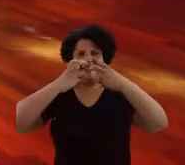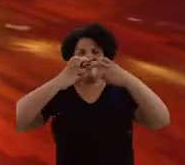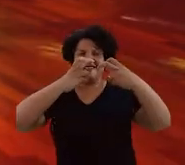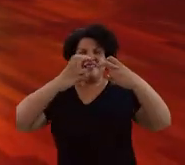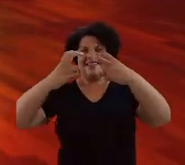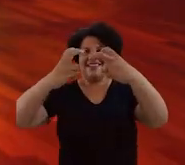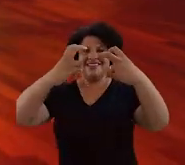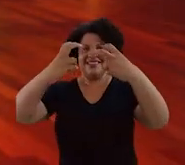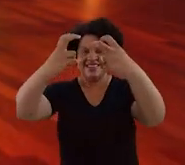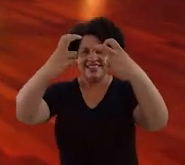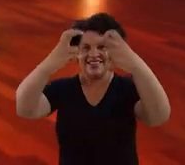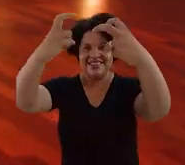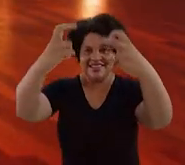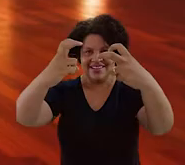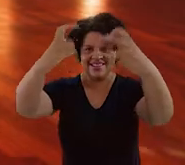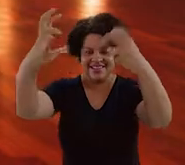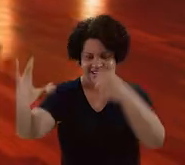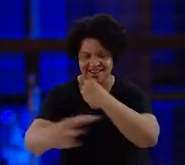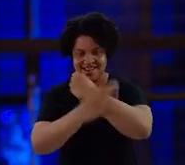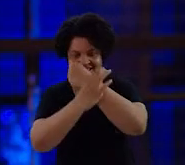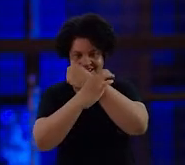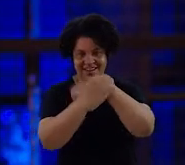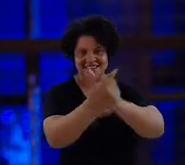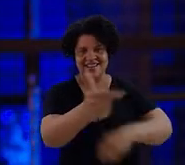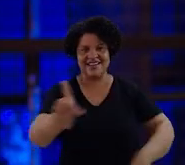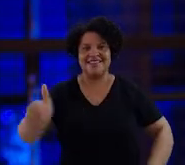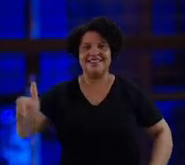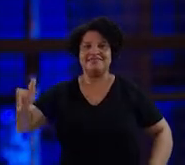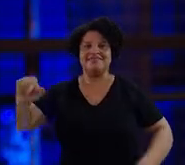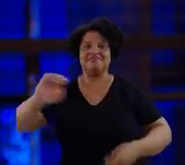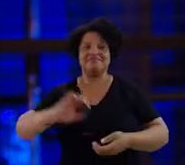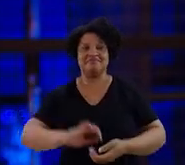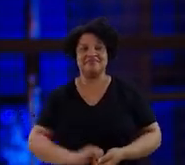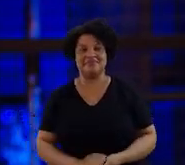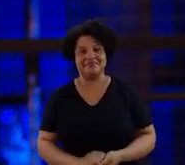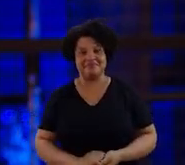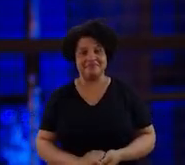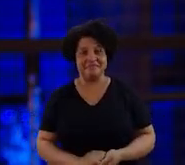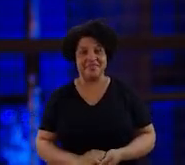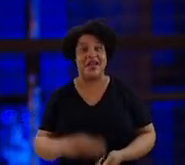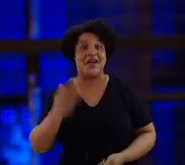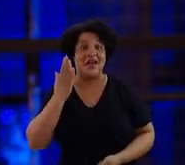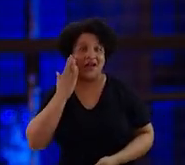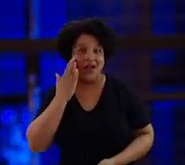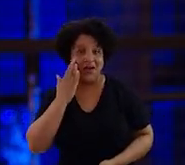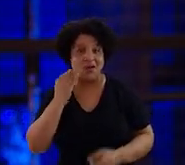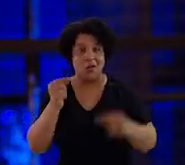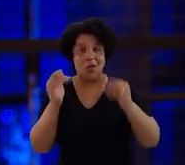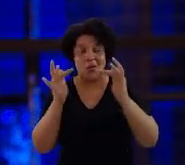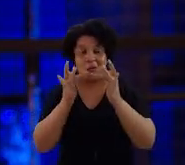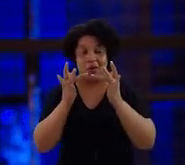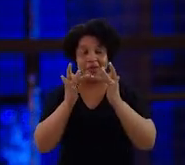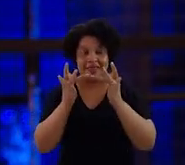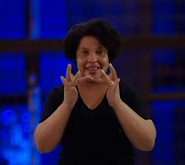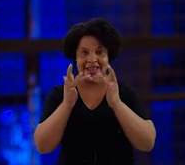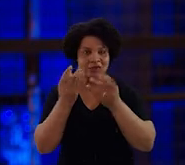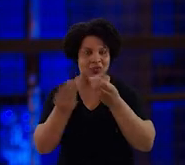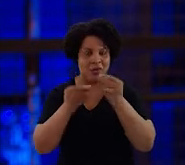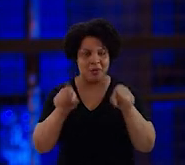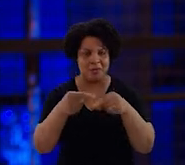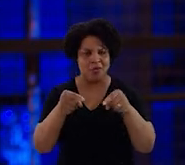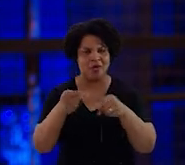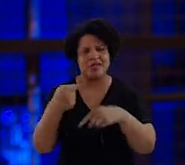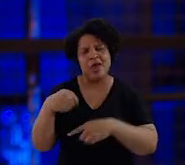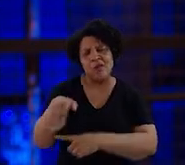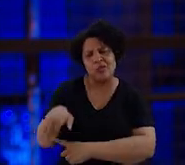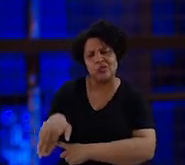do grave ela não resiste. Só beat, velho. Assim, eu tive contato com a música muito nova.